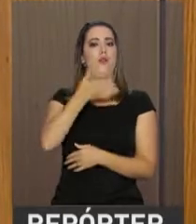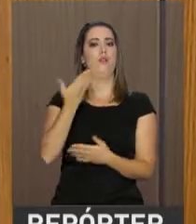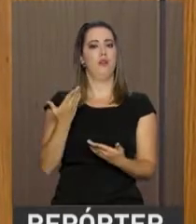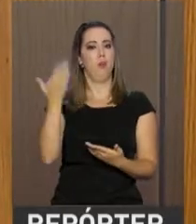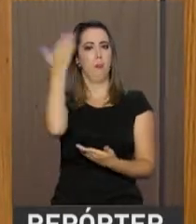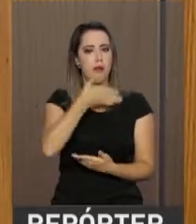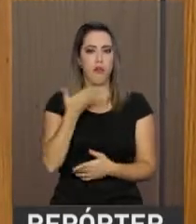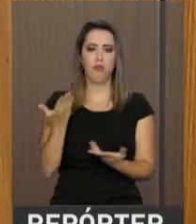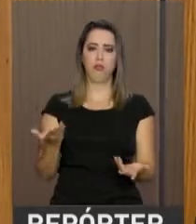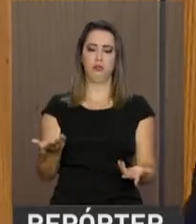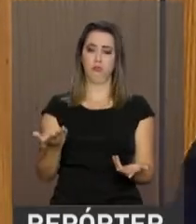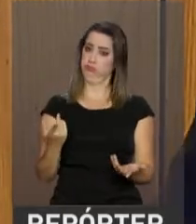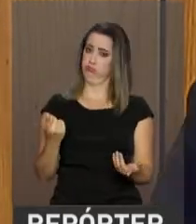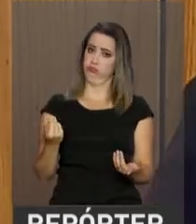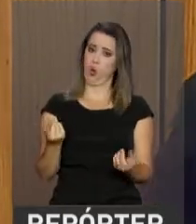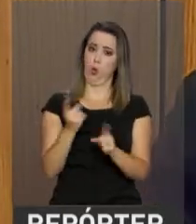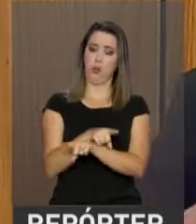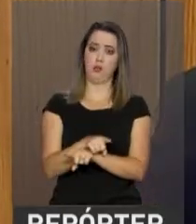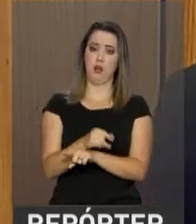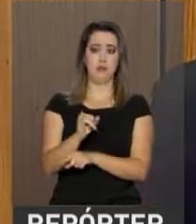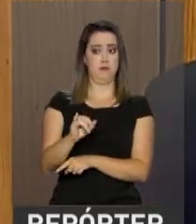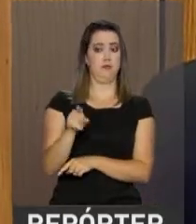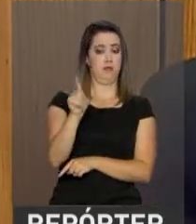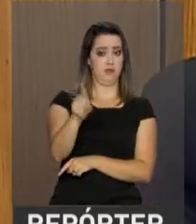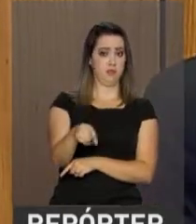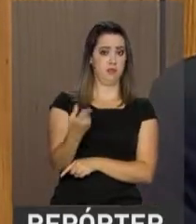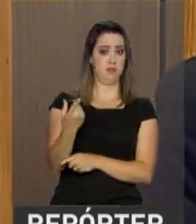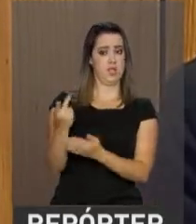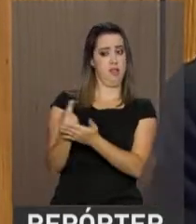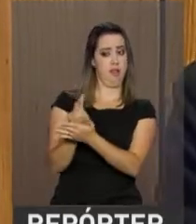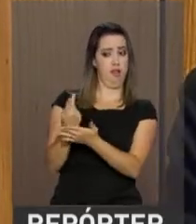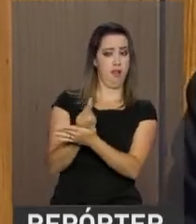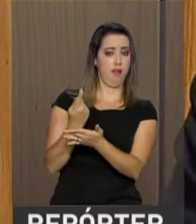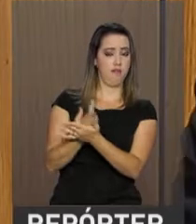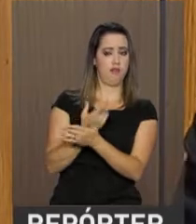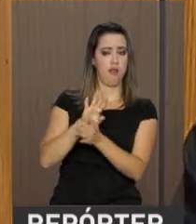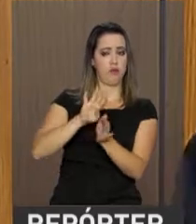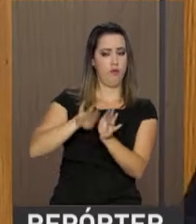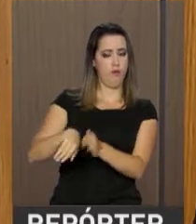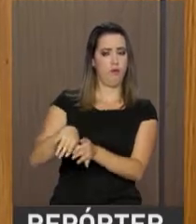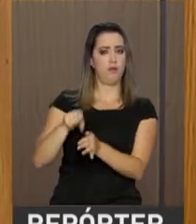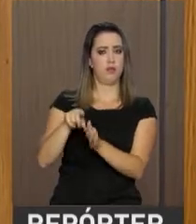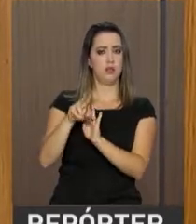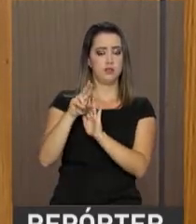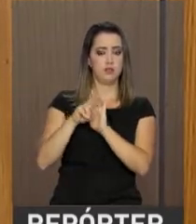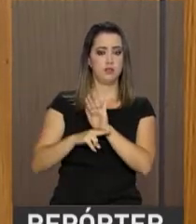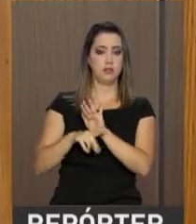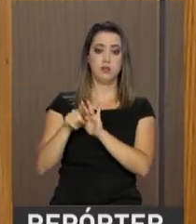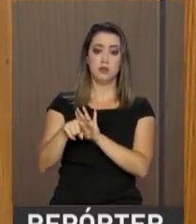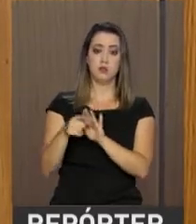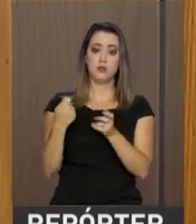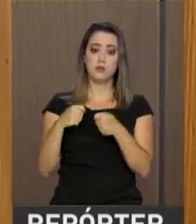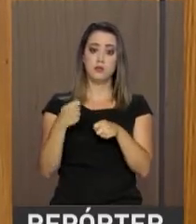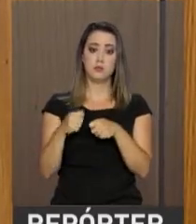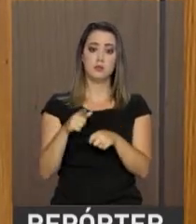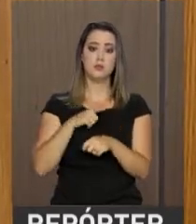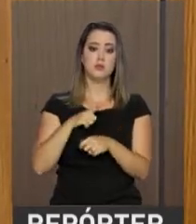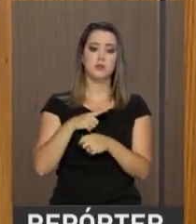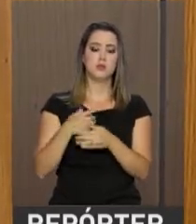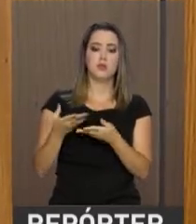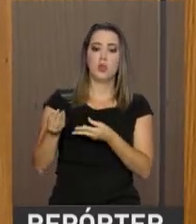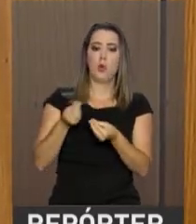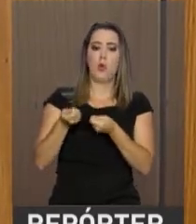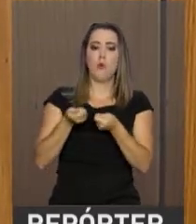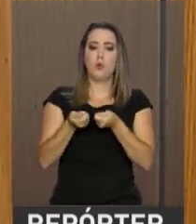sério honesto ao contrário se você tá entendendo a agir fora das regras você tem que ter mecanismos